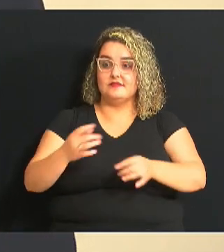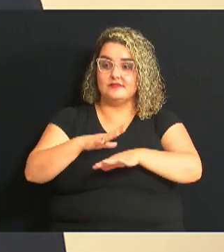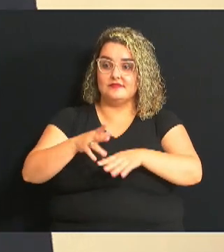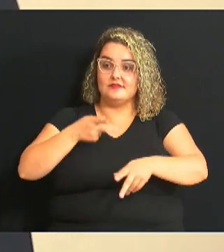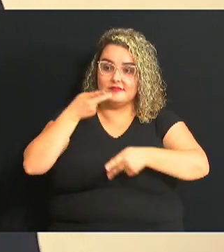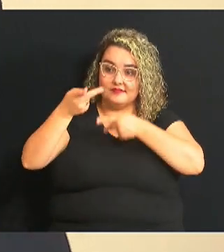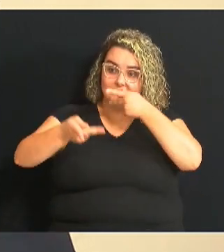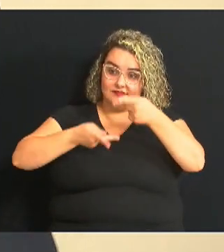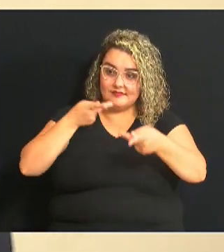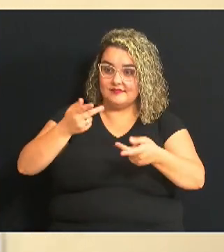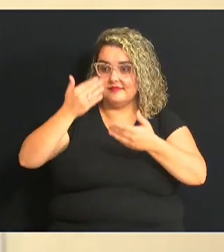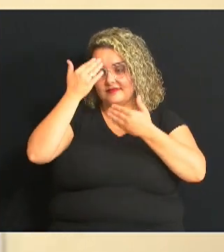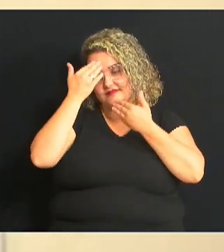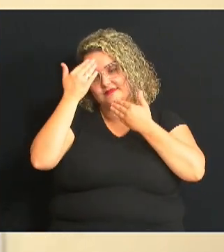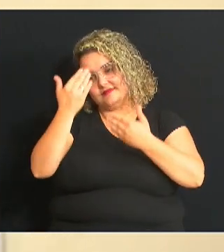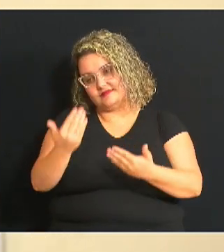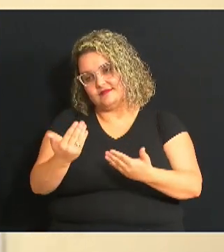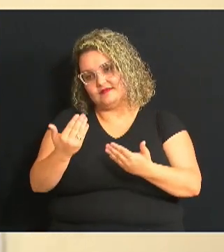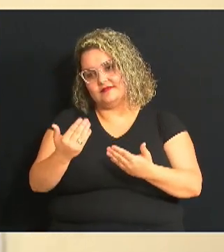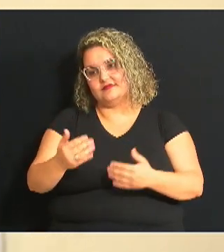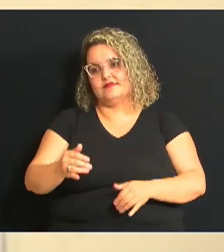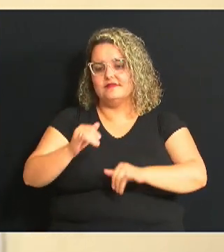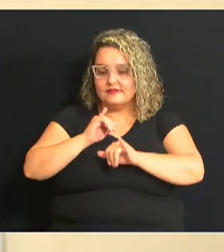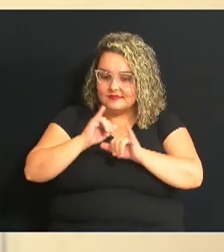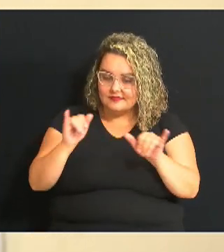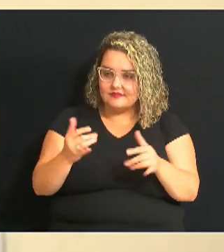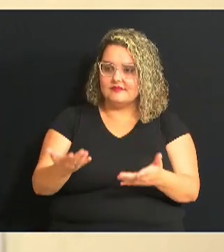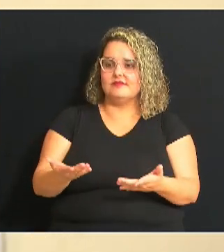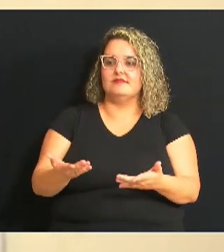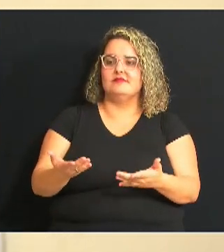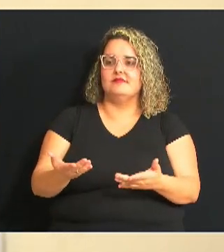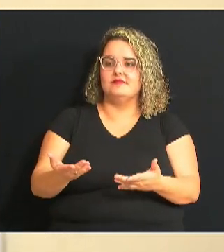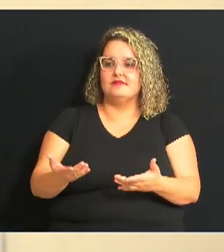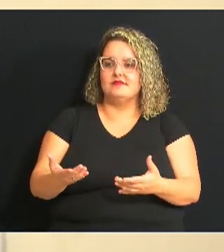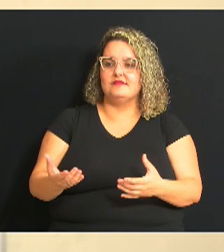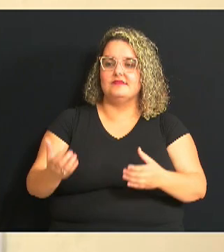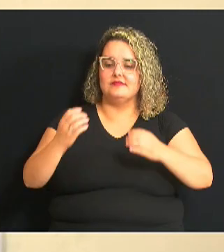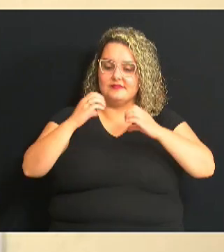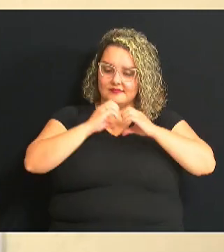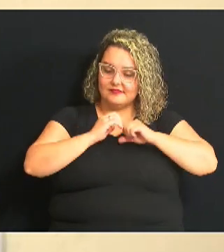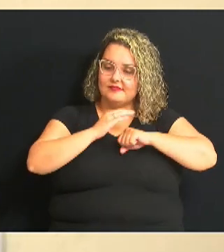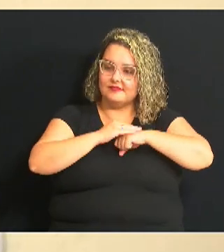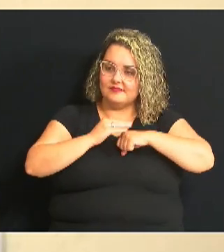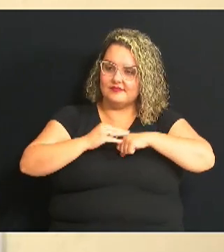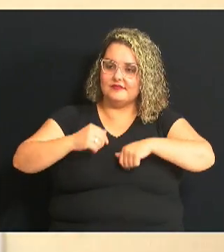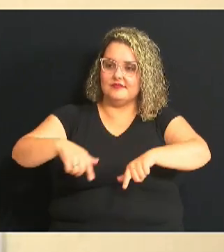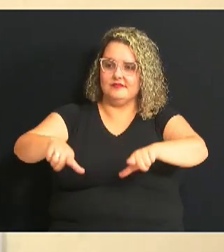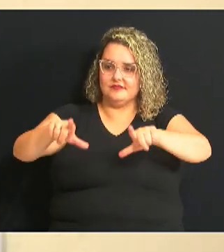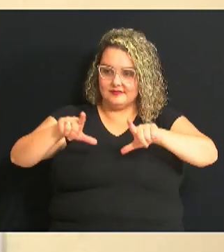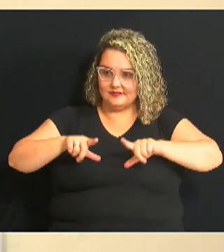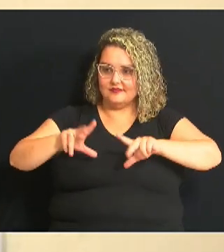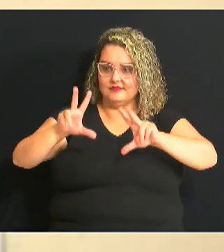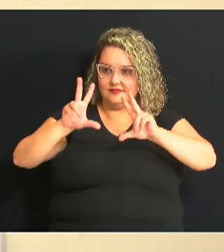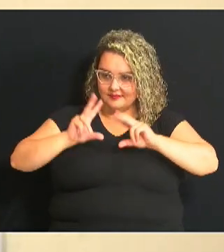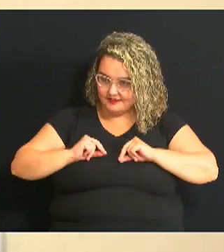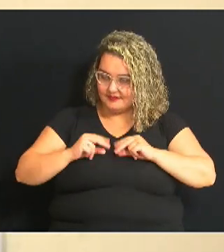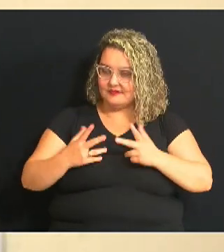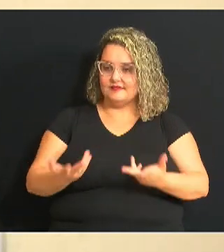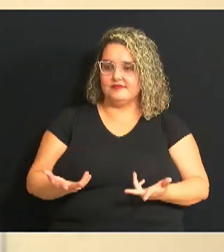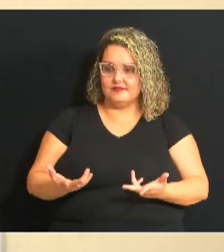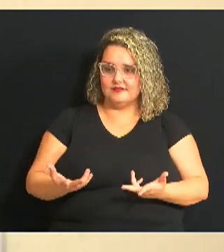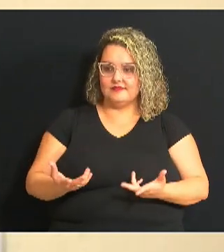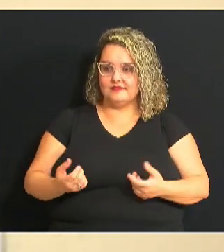o meu agradecimento, dizendo que vou levar com muito carinho esse diploma, vai estar num